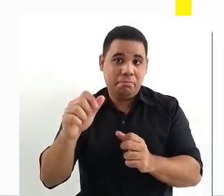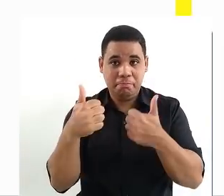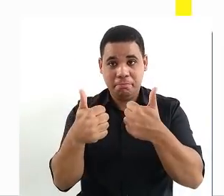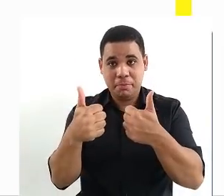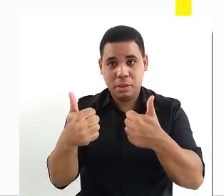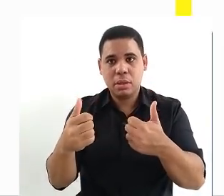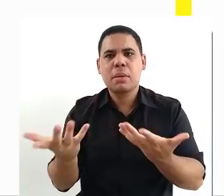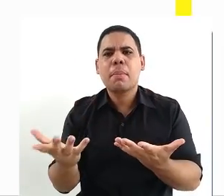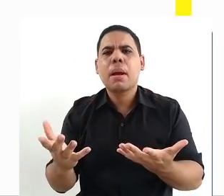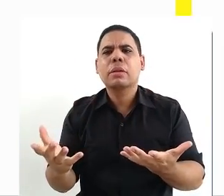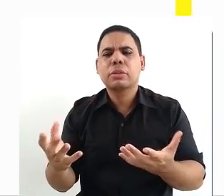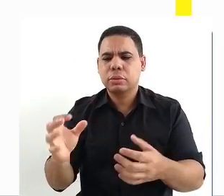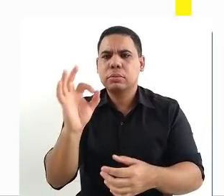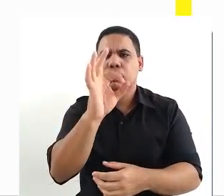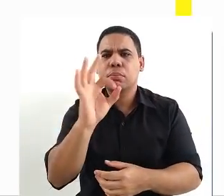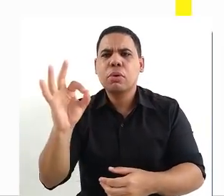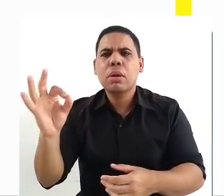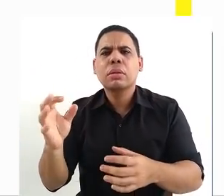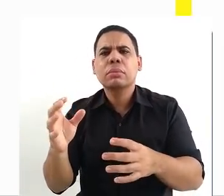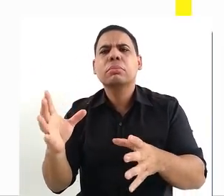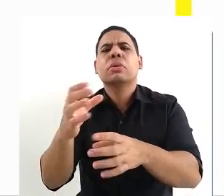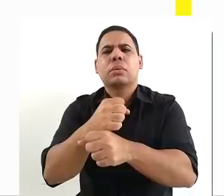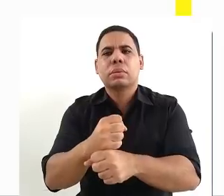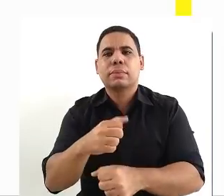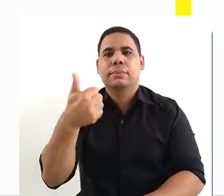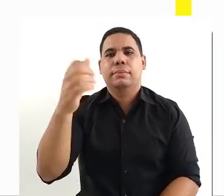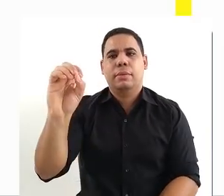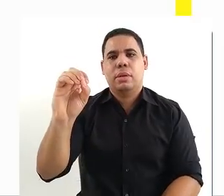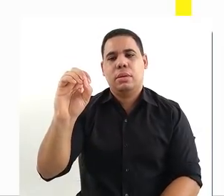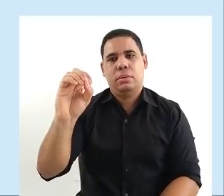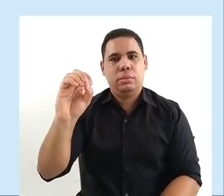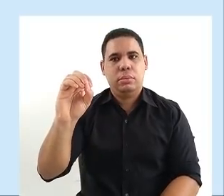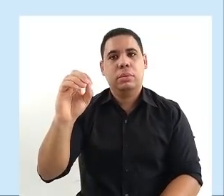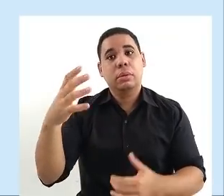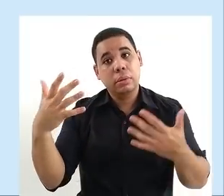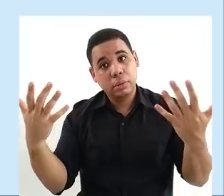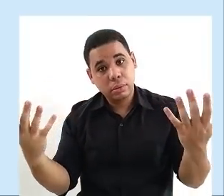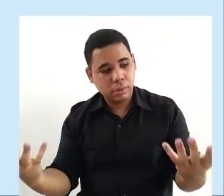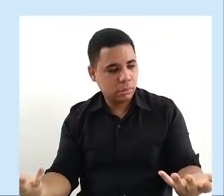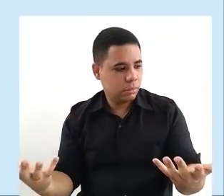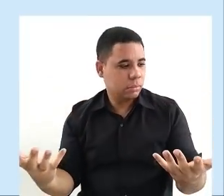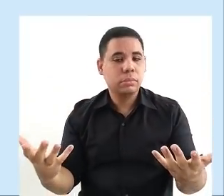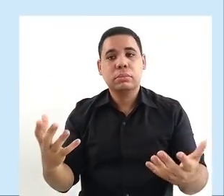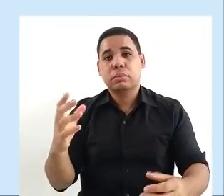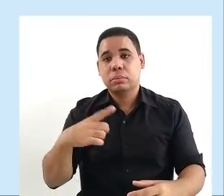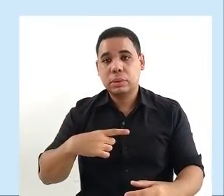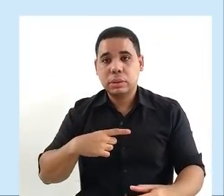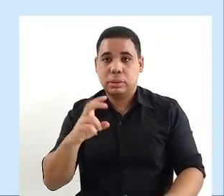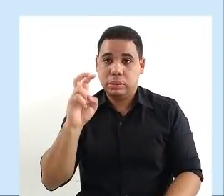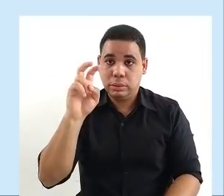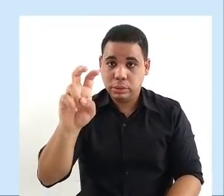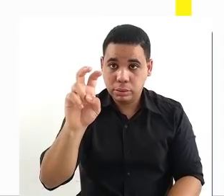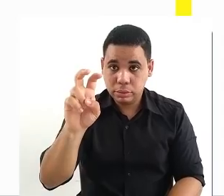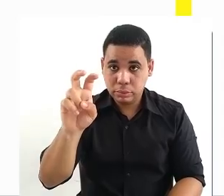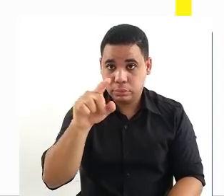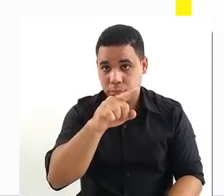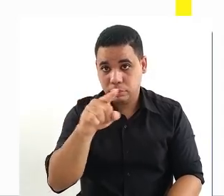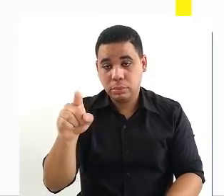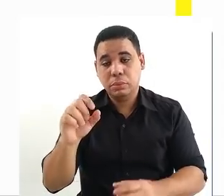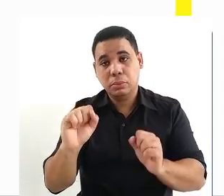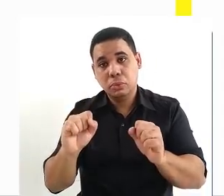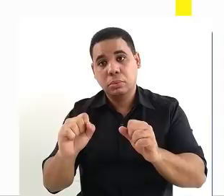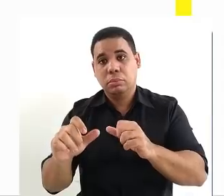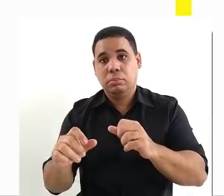5 bolas pares que eu posso sortear. Mas qual é o total de bolas que tem ali dentro dessa caixa? São 10.